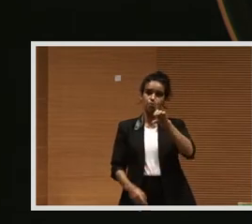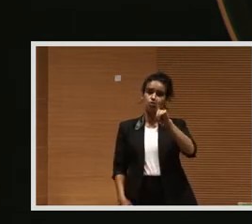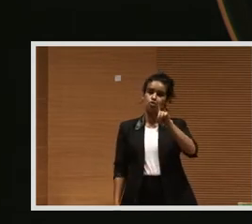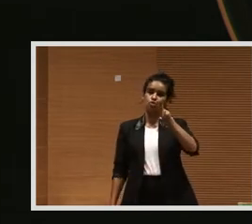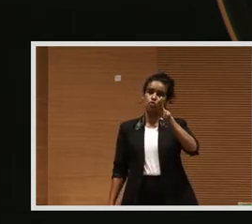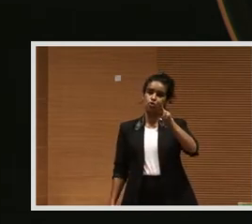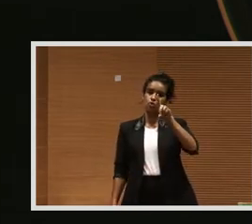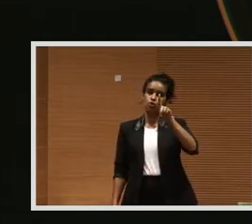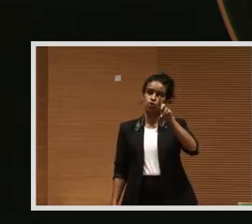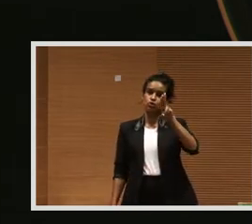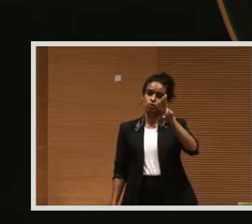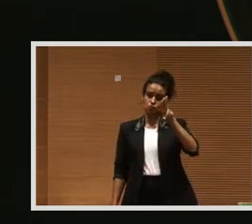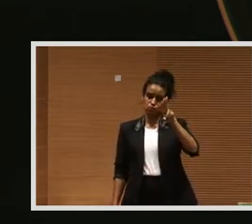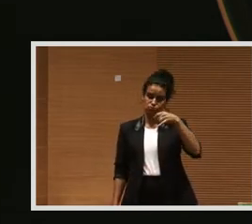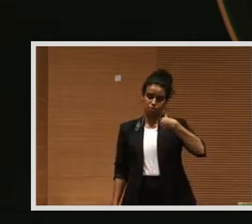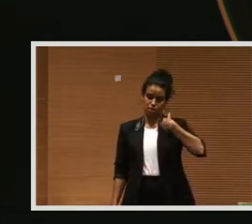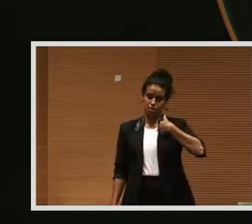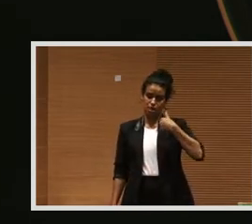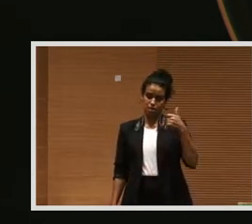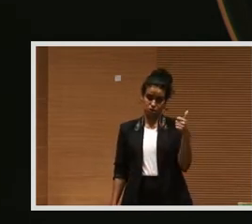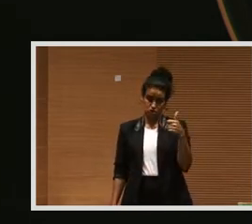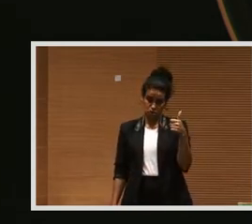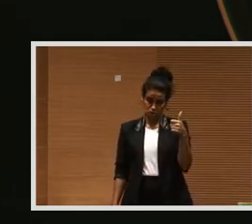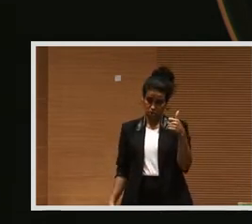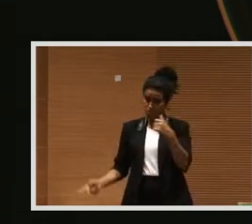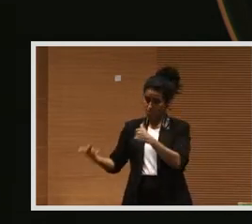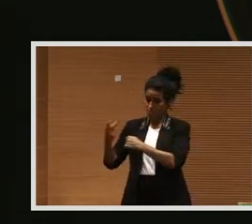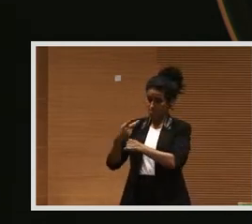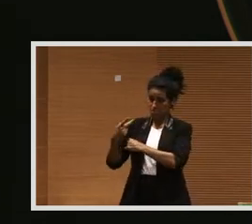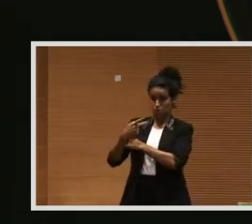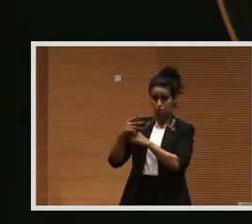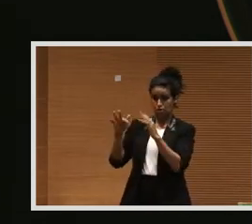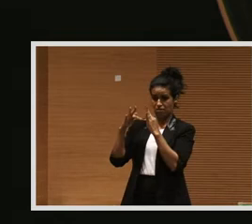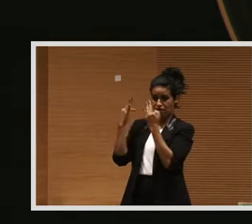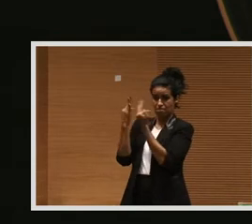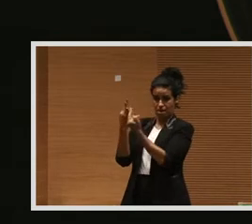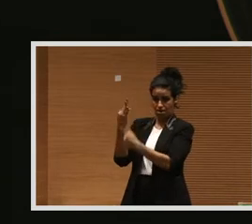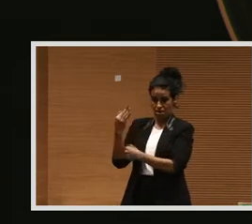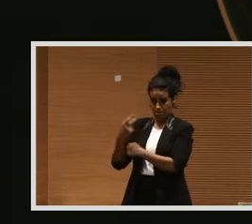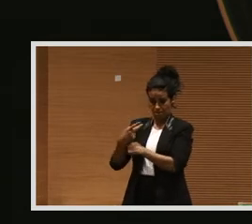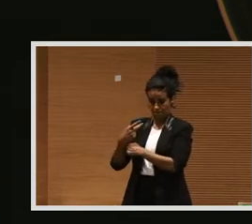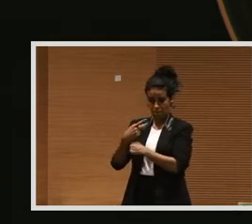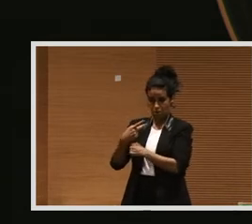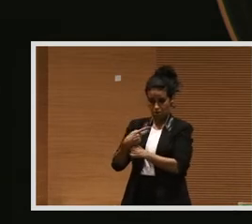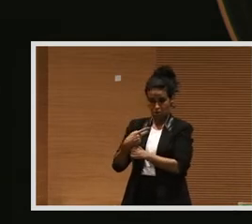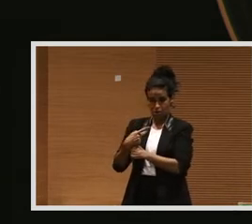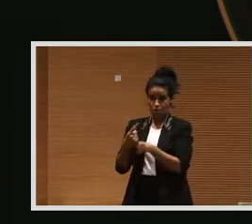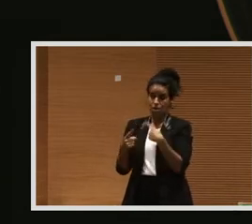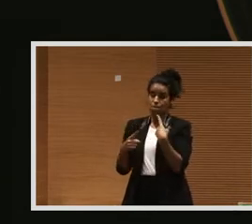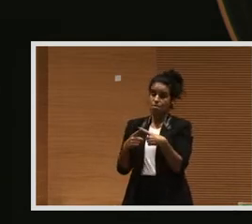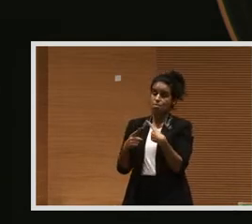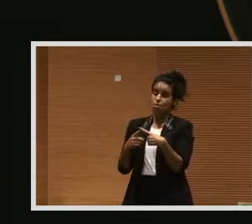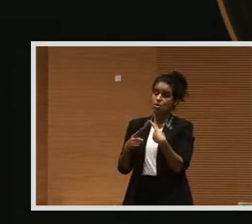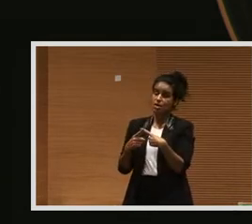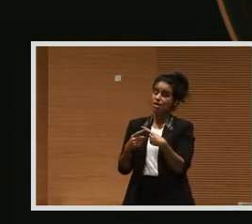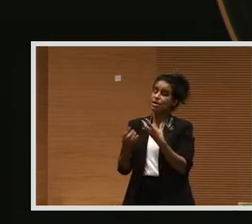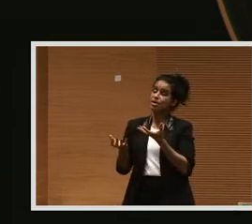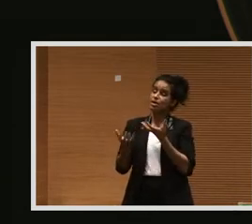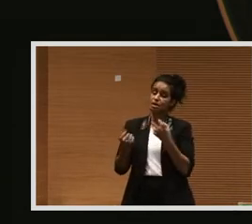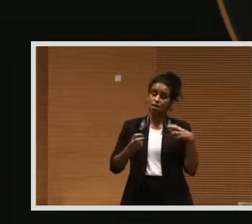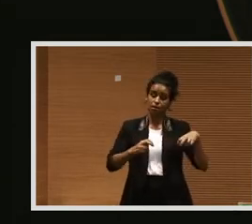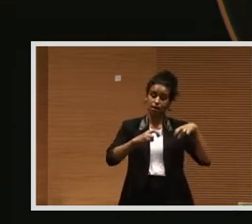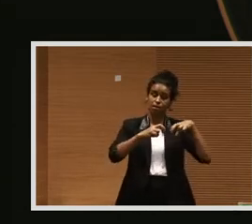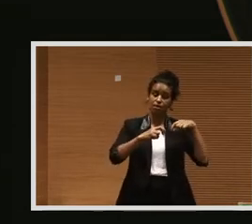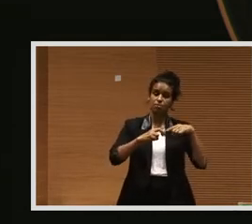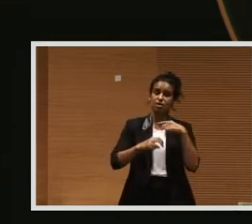pelos pais dele, que me pediram que os atendesse, porque eles estavam com uma dúvida enorme, porque eles tinham feito